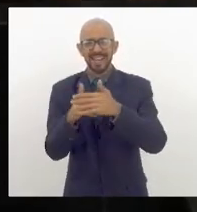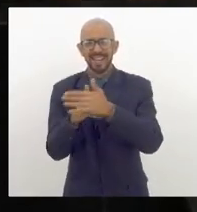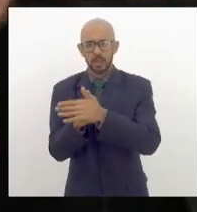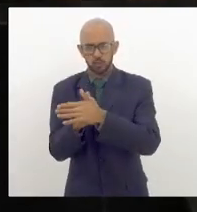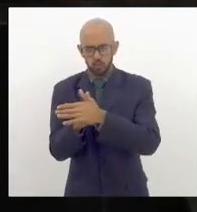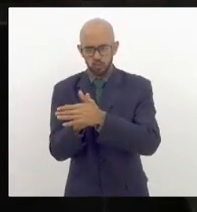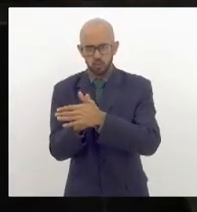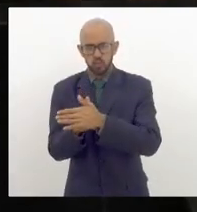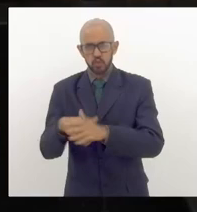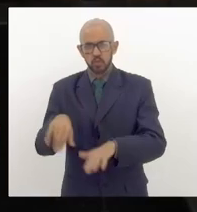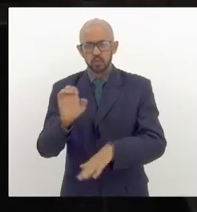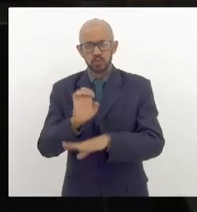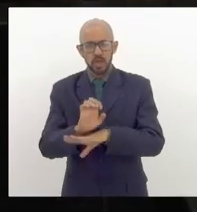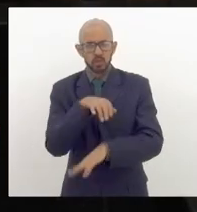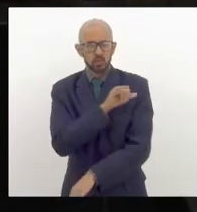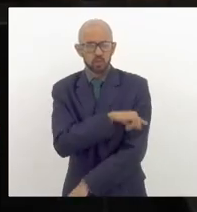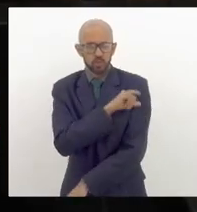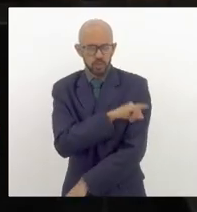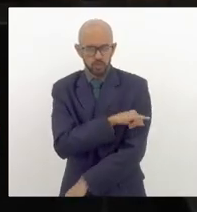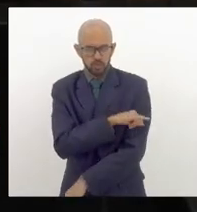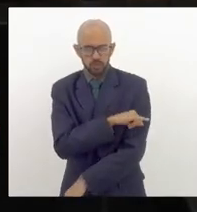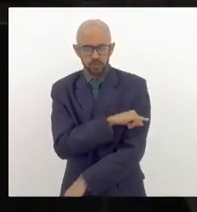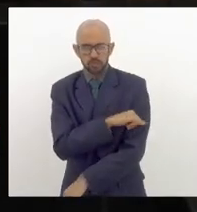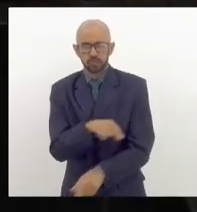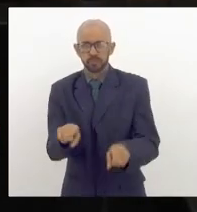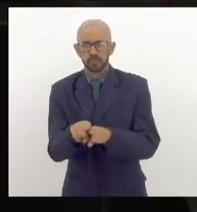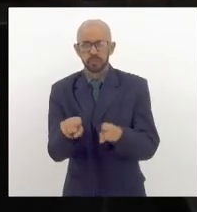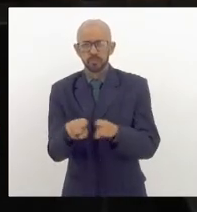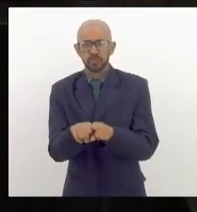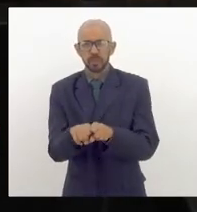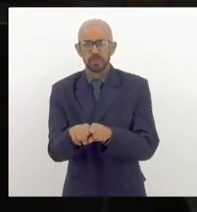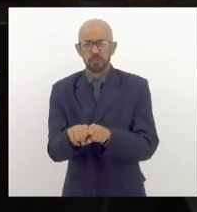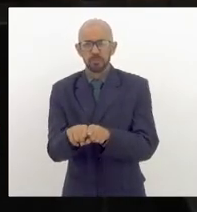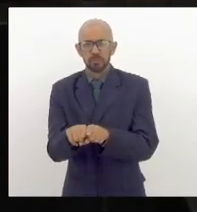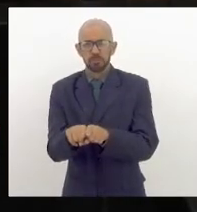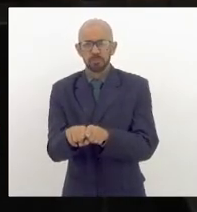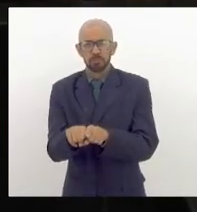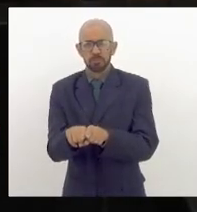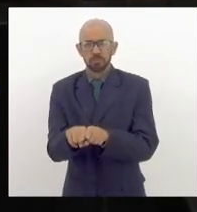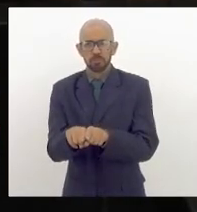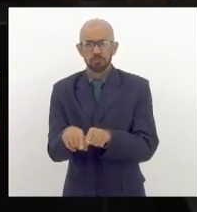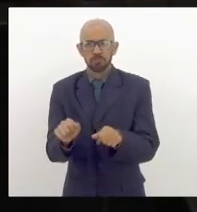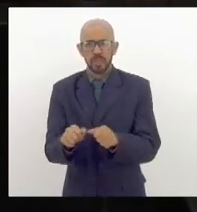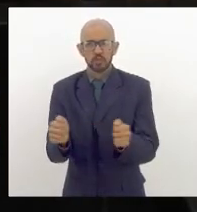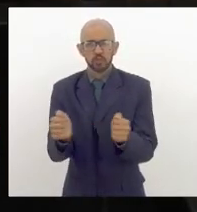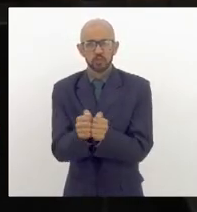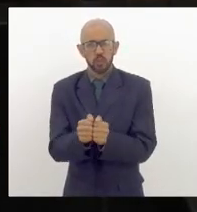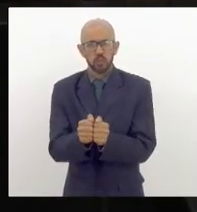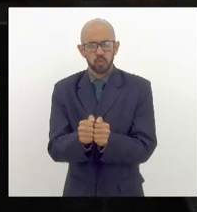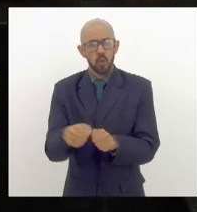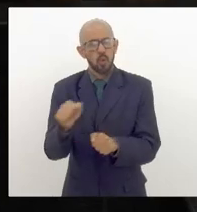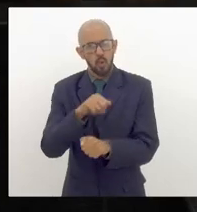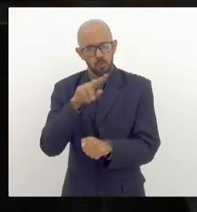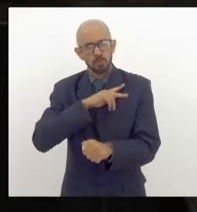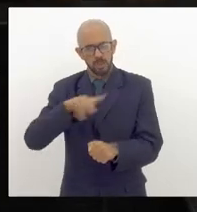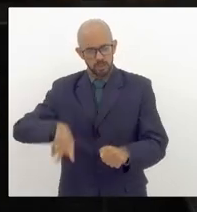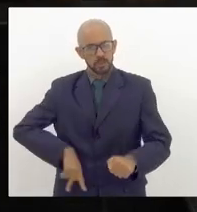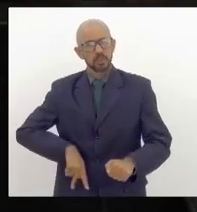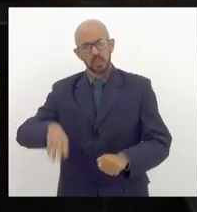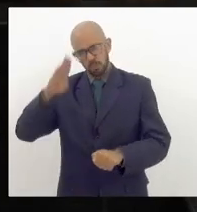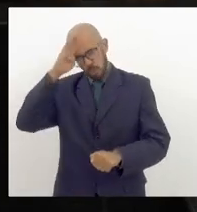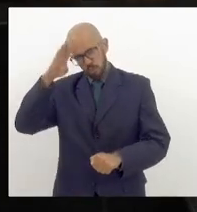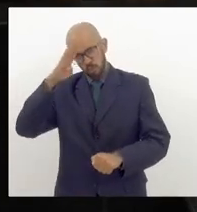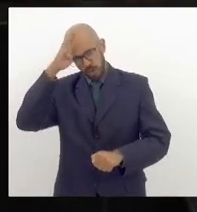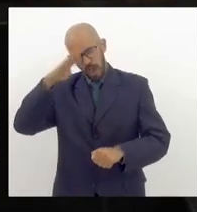em sintonia com seu com seu Líder né Jair bolsonaro que pratica orçamento secreto né em